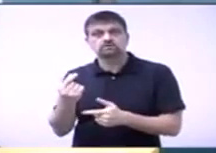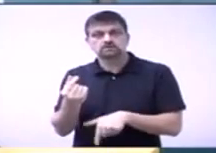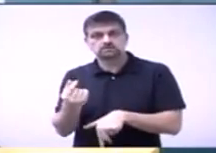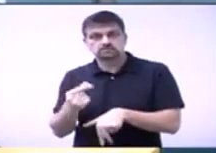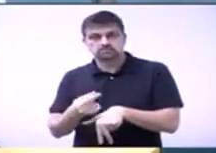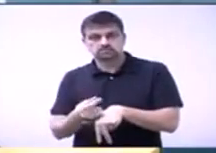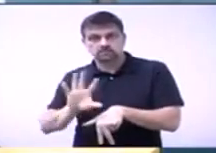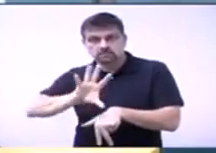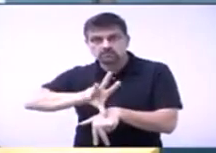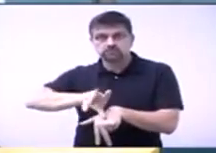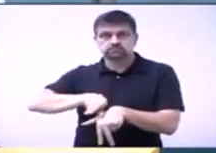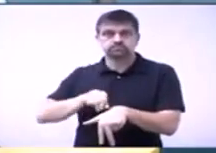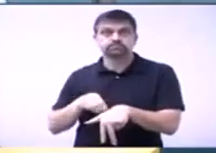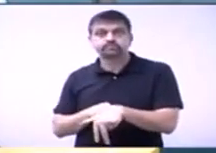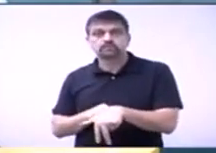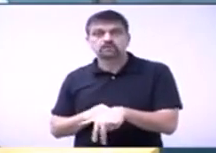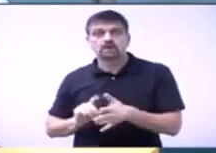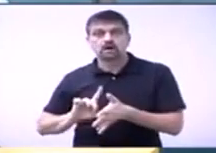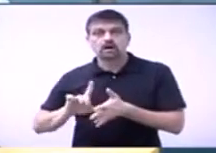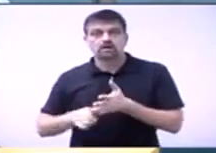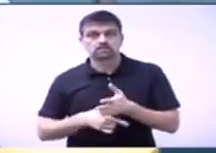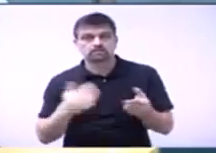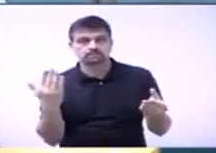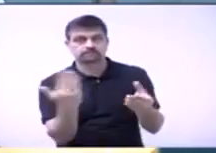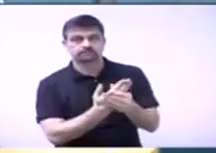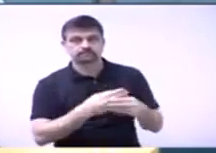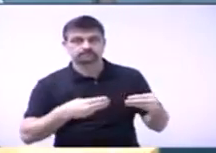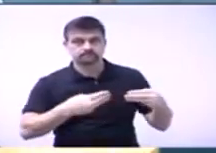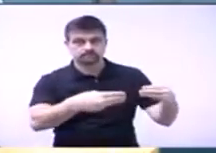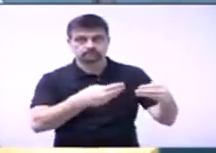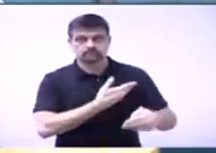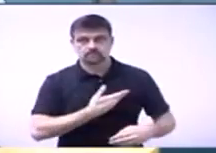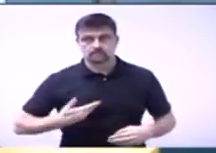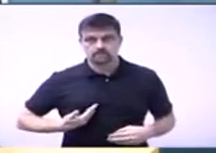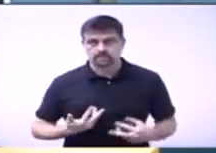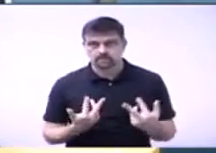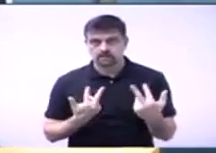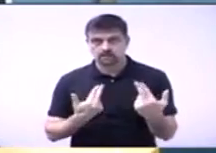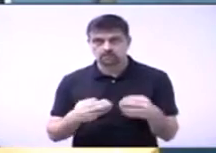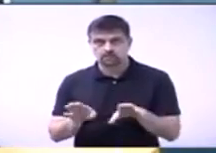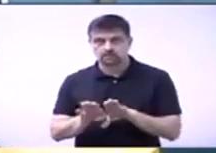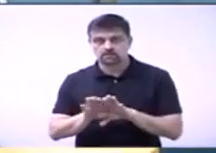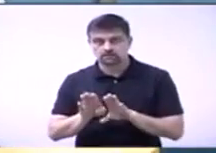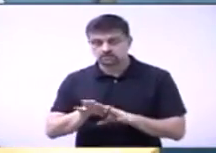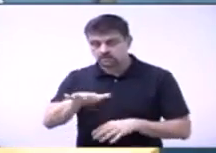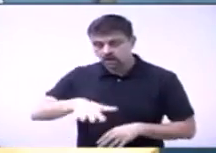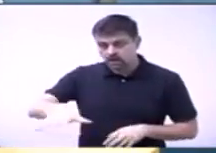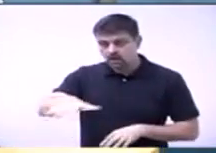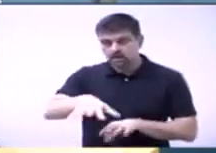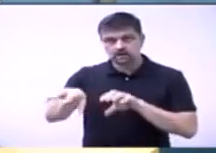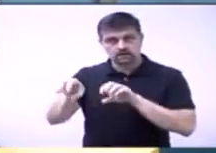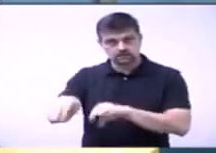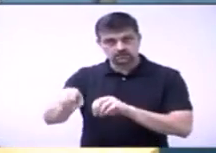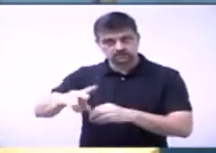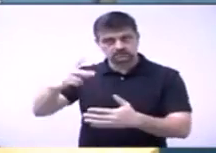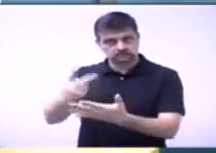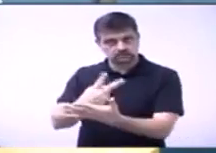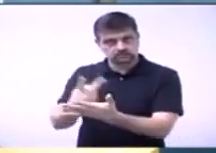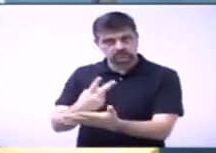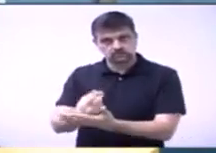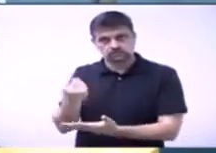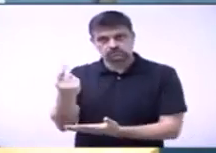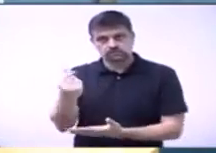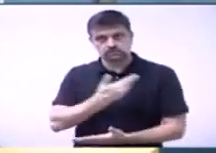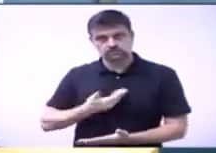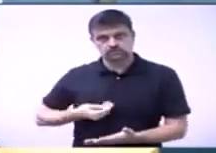denunciada, inclusive, para o Ministério Público, assim como foram denunciadas as negligências na educação. Então, não há que